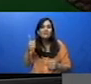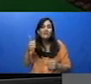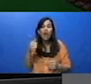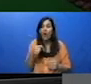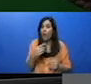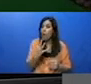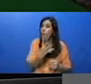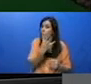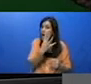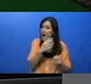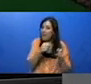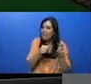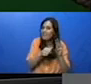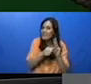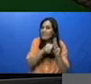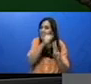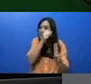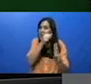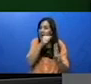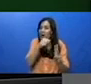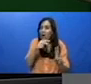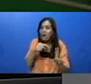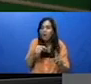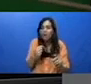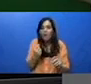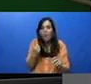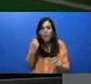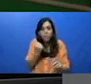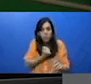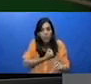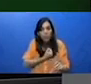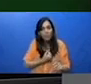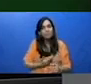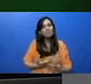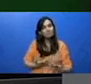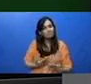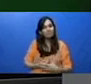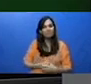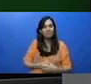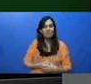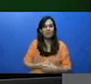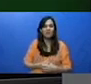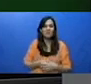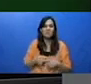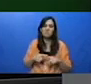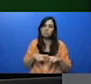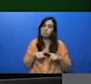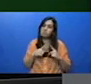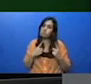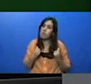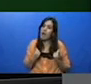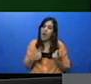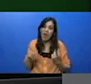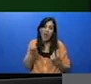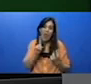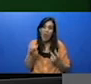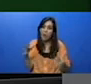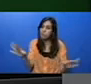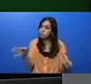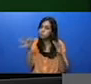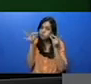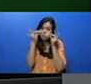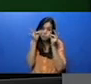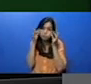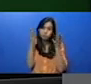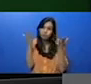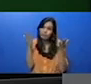frente, ela teria feito um ponto, vencido essa jogada. Só que como ela não prestou atenção, ela perdeu essa